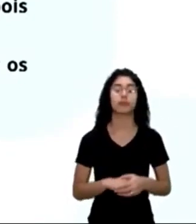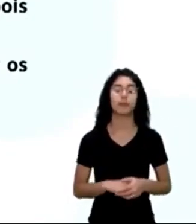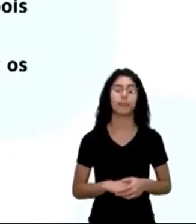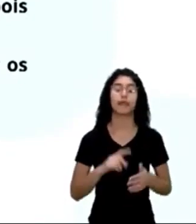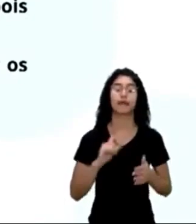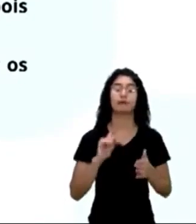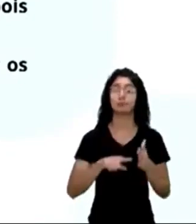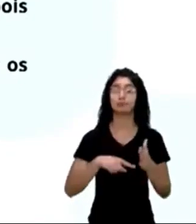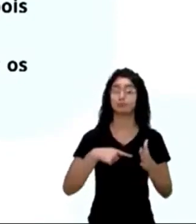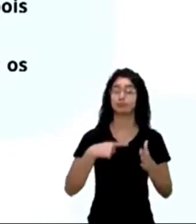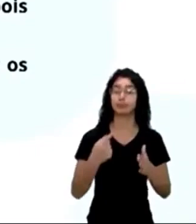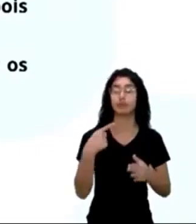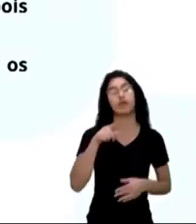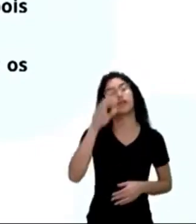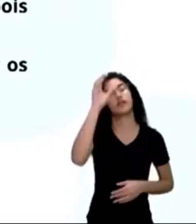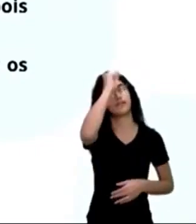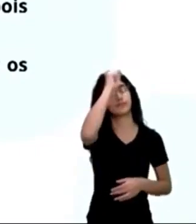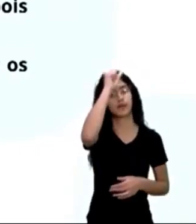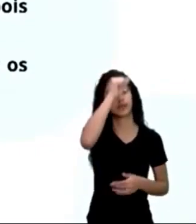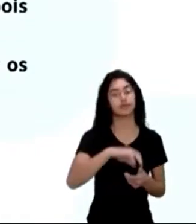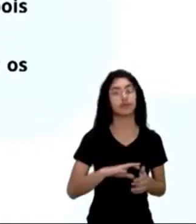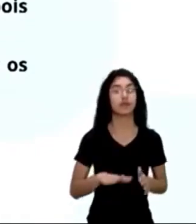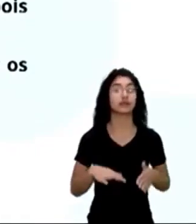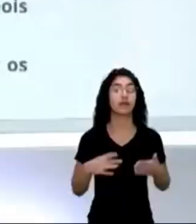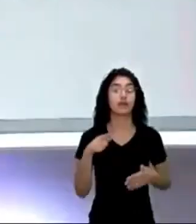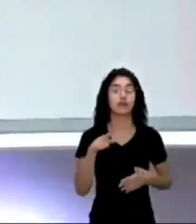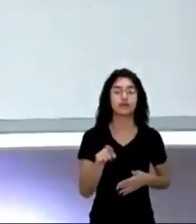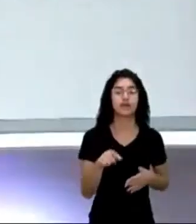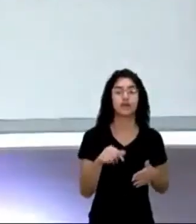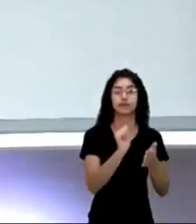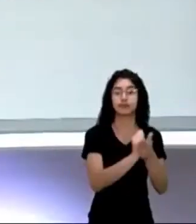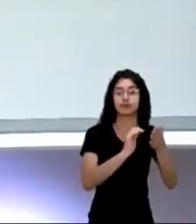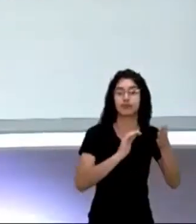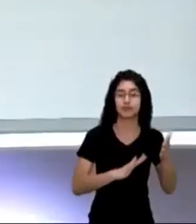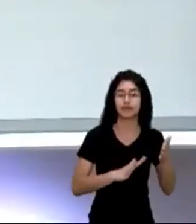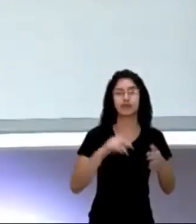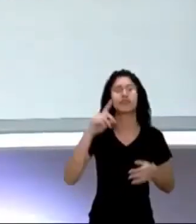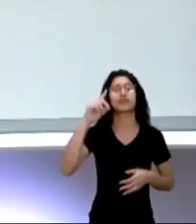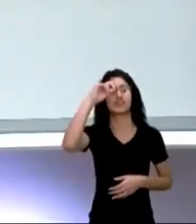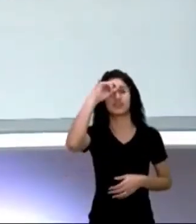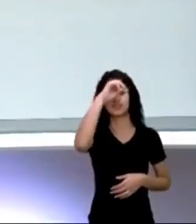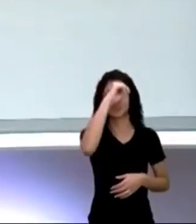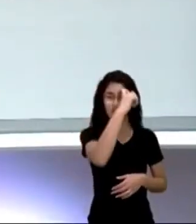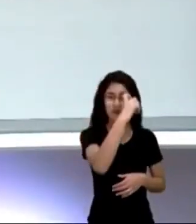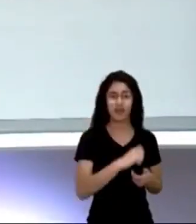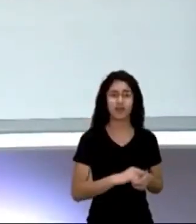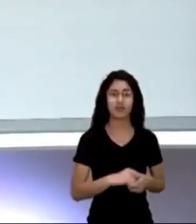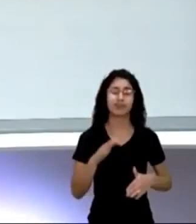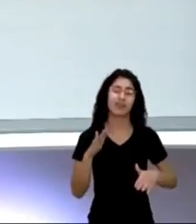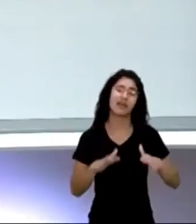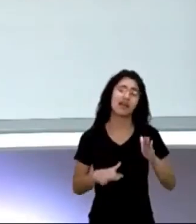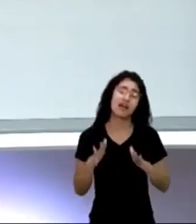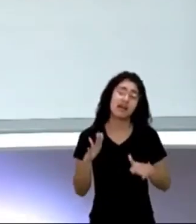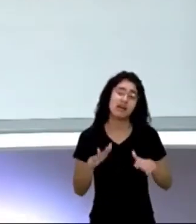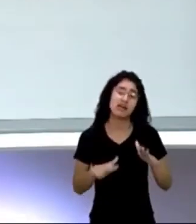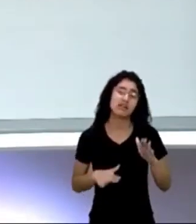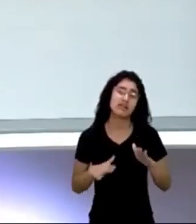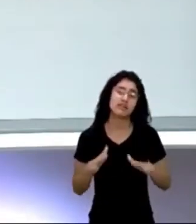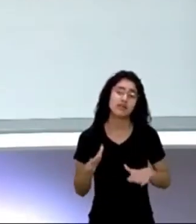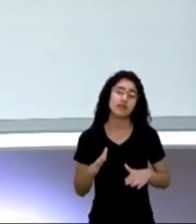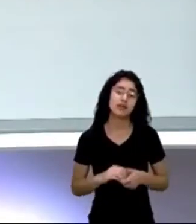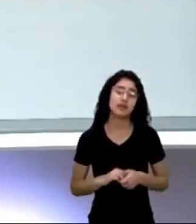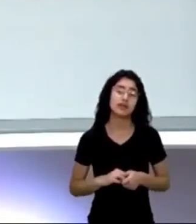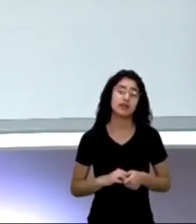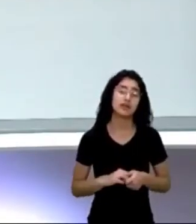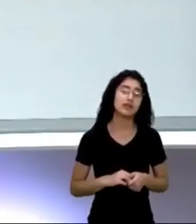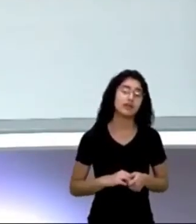disso é que você aprende. Então você fez o exercício, teve dificuldade, né? Às vezes não é nem interessante você fazer o